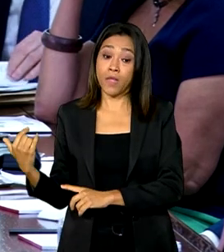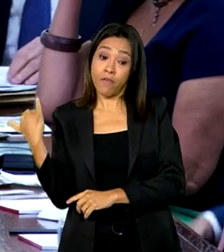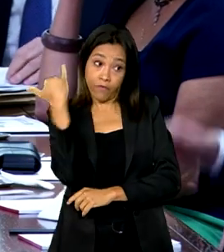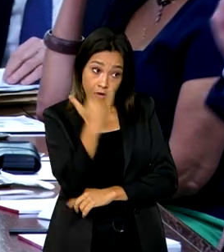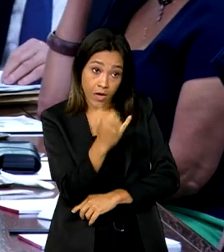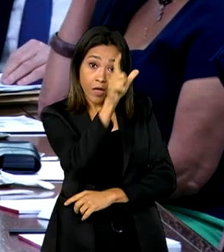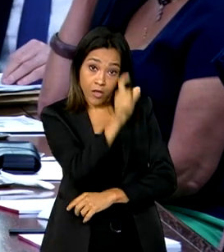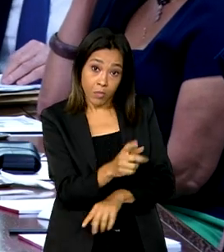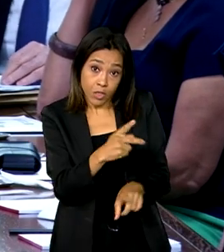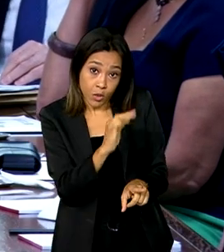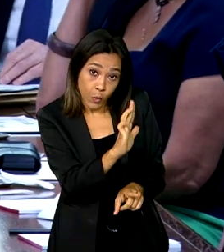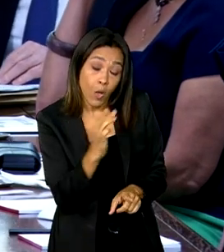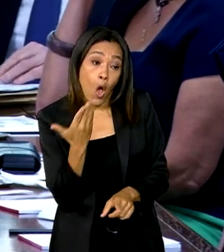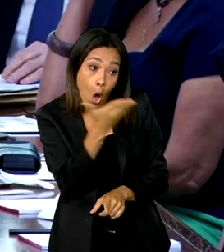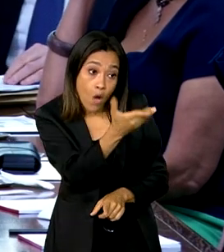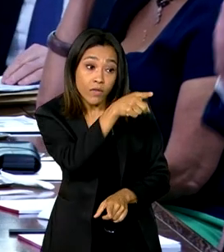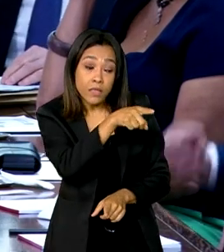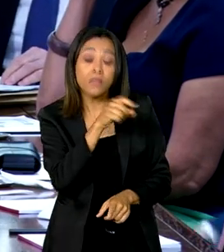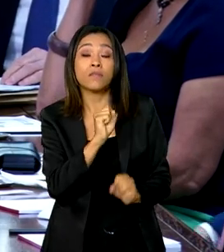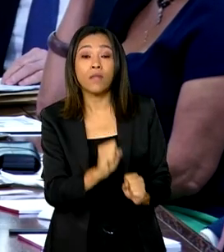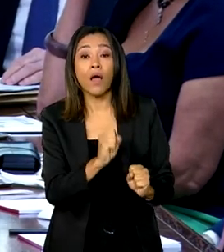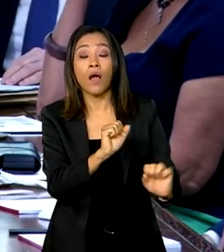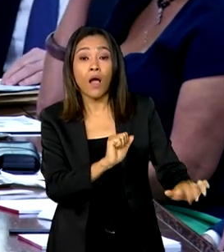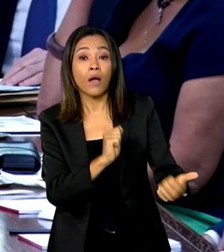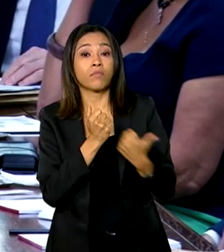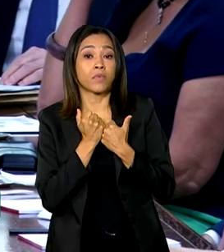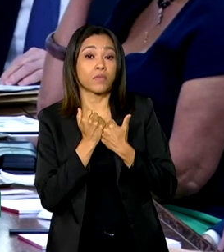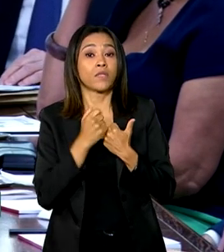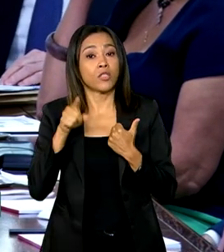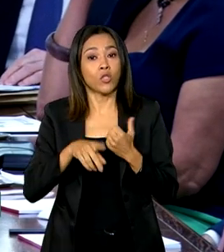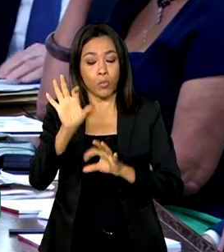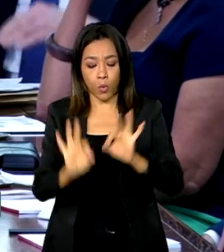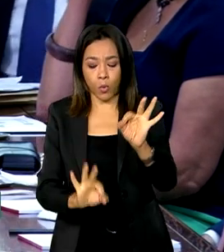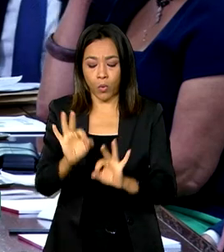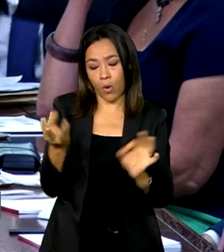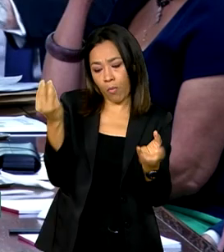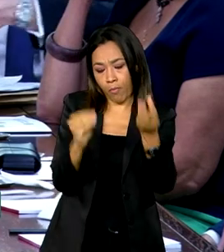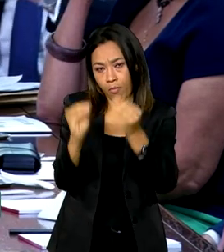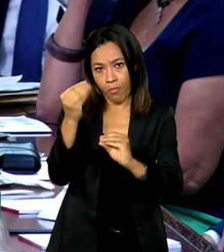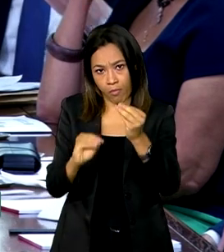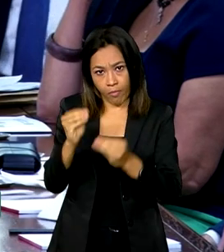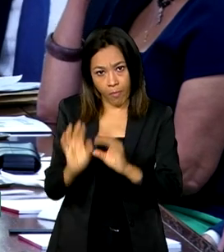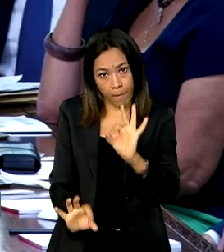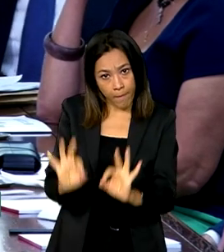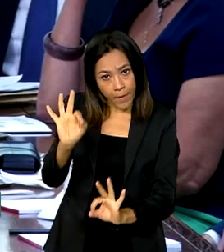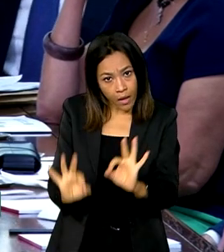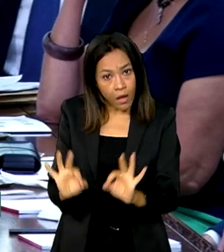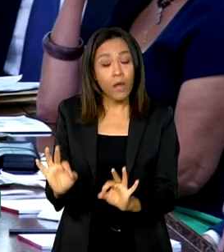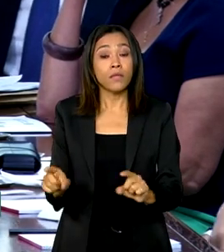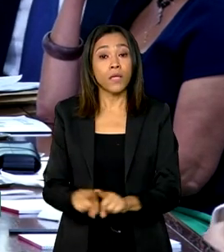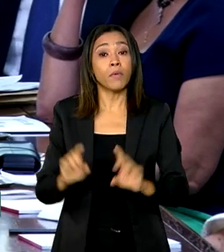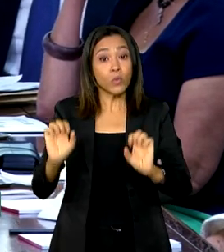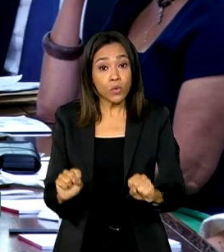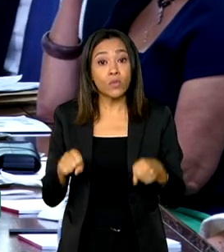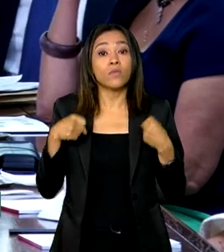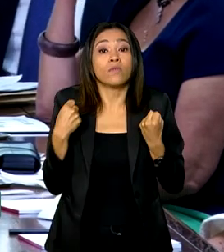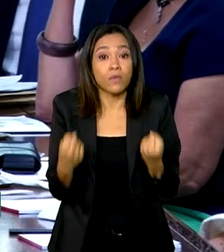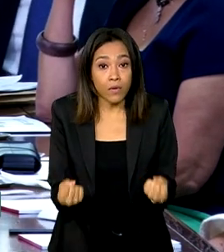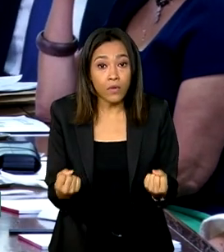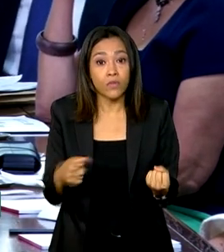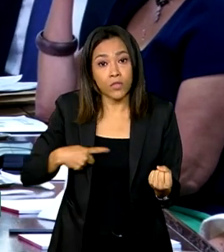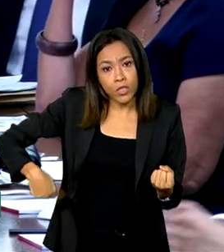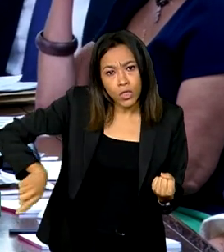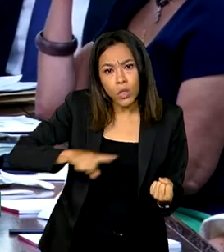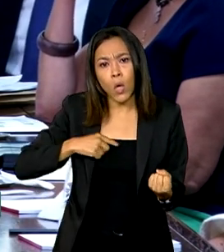está neste momento contribuindo decisivamente do plano legal além dos esforços materiais que fizemos